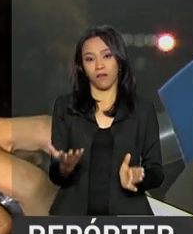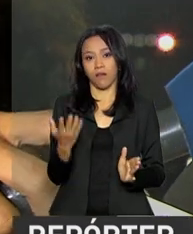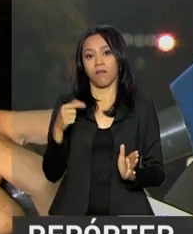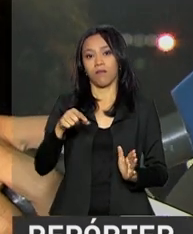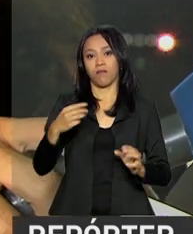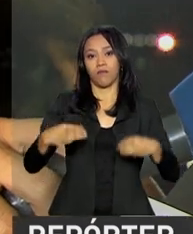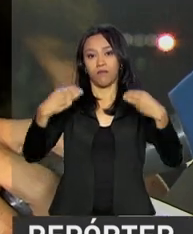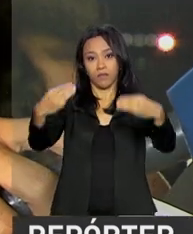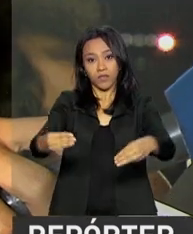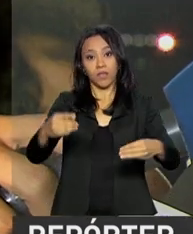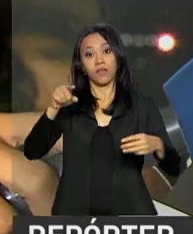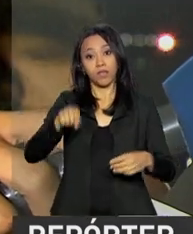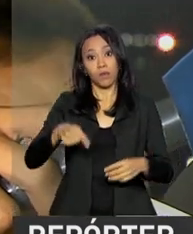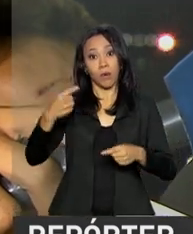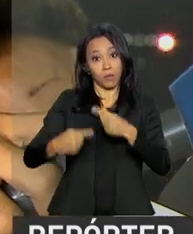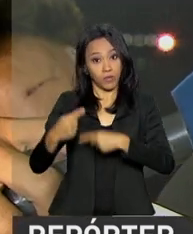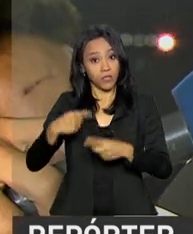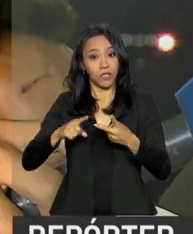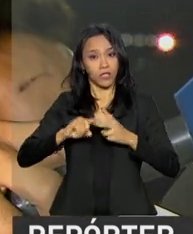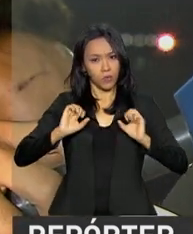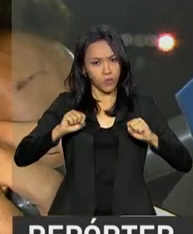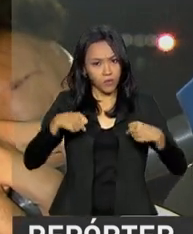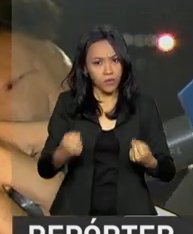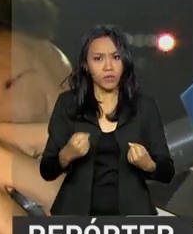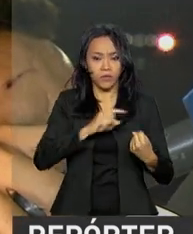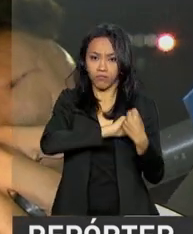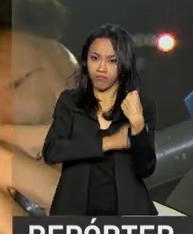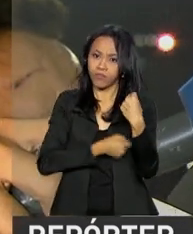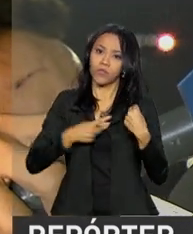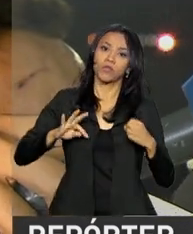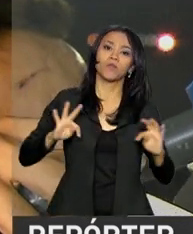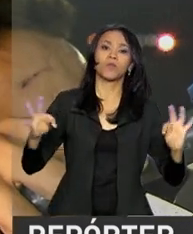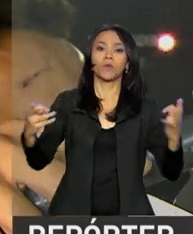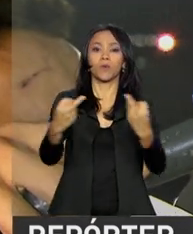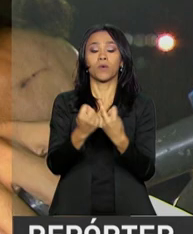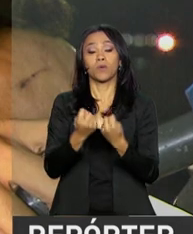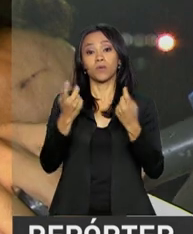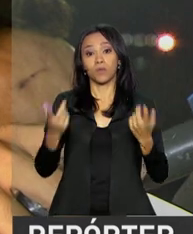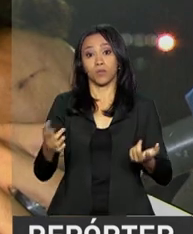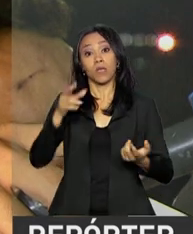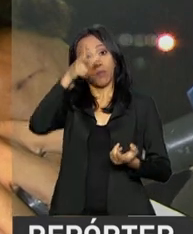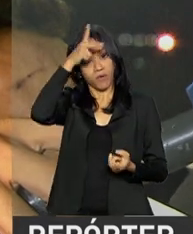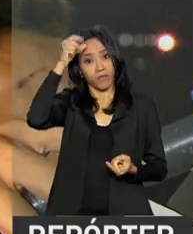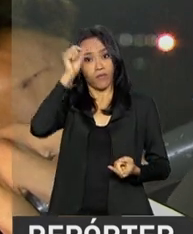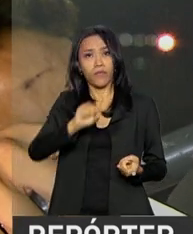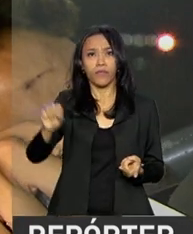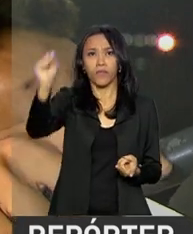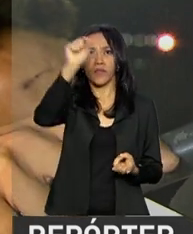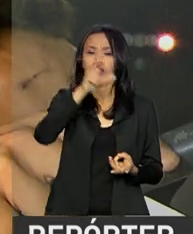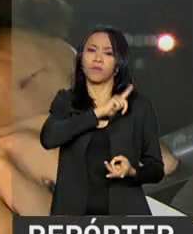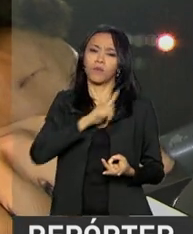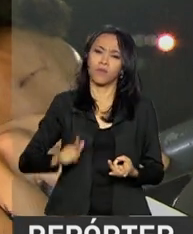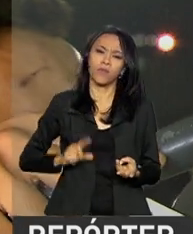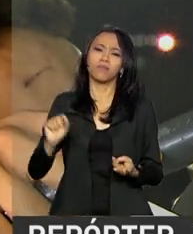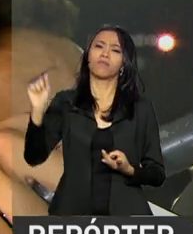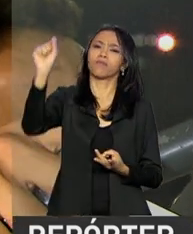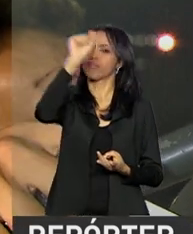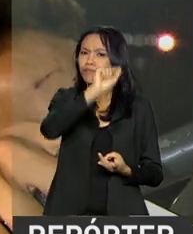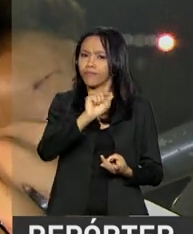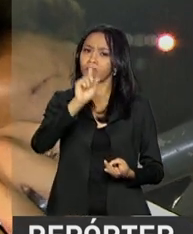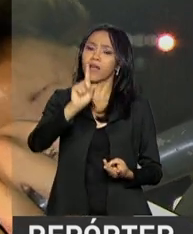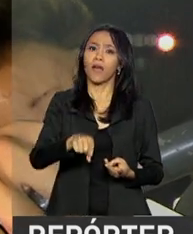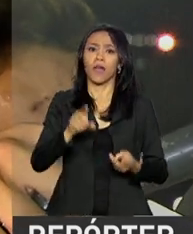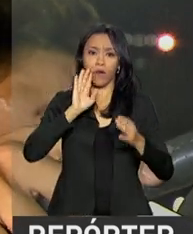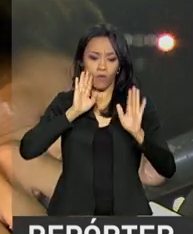decisão política relevante engajamento de todos presidente da república governadores de estado e prefeitos municipais com a segurança pública o foco